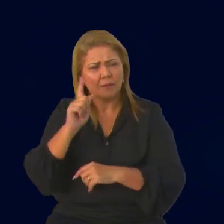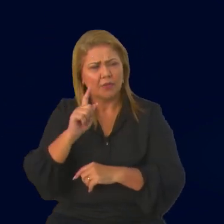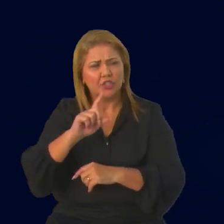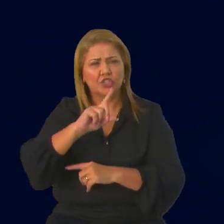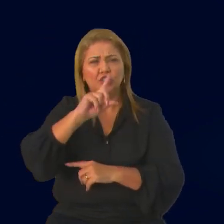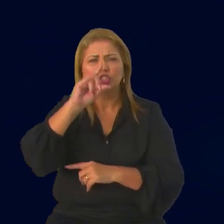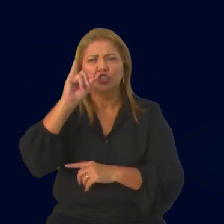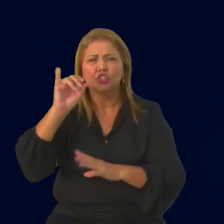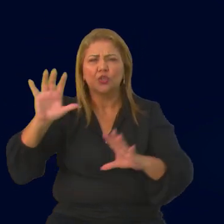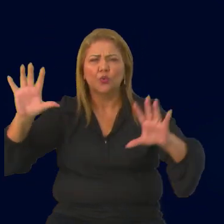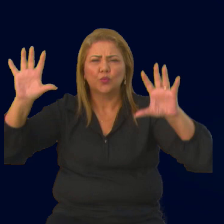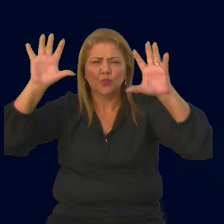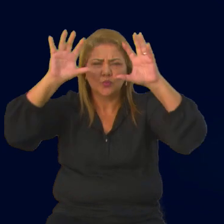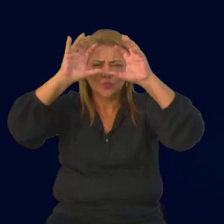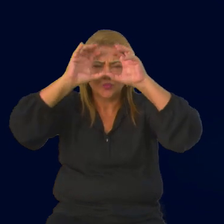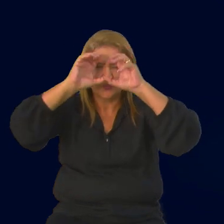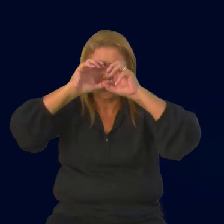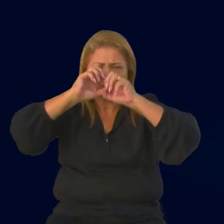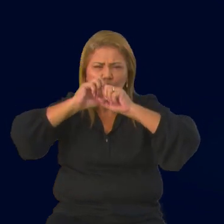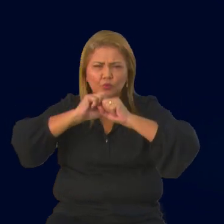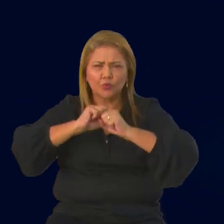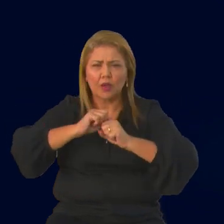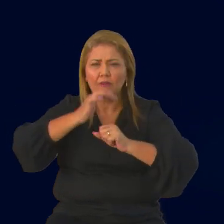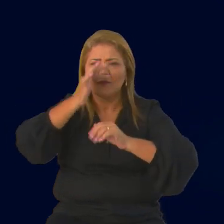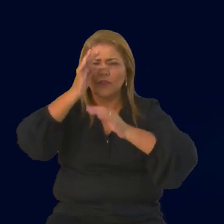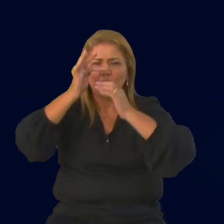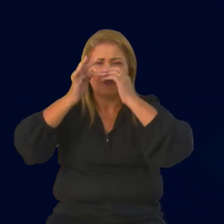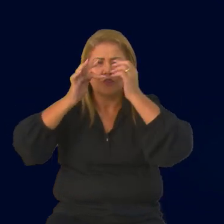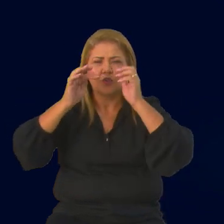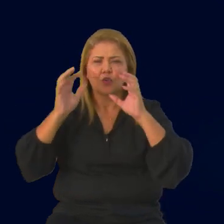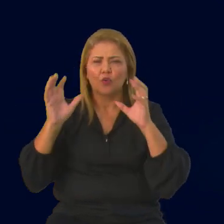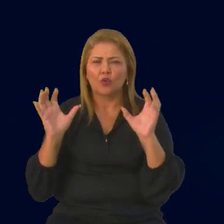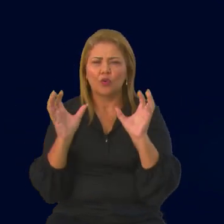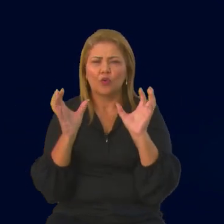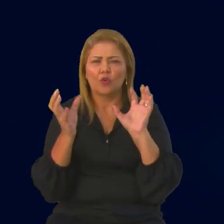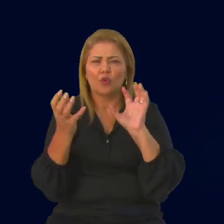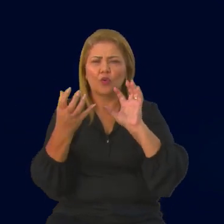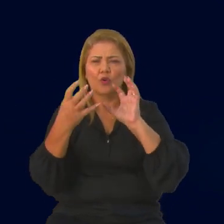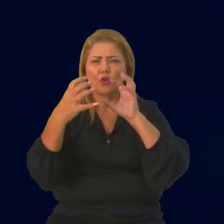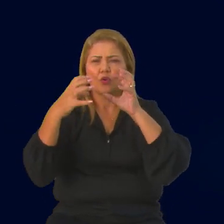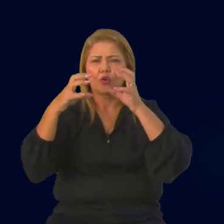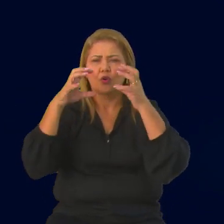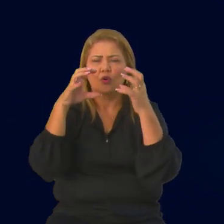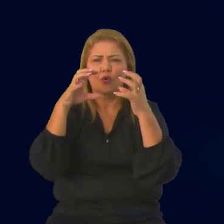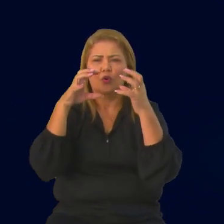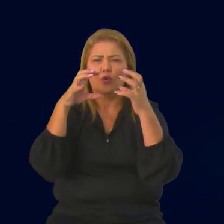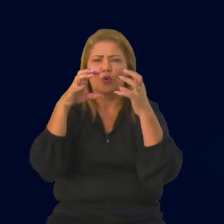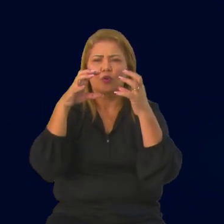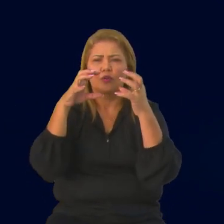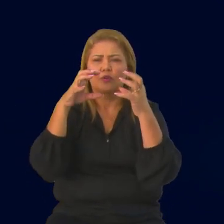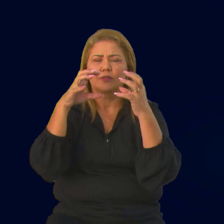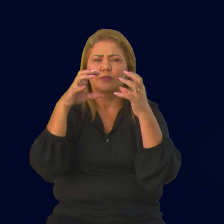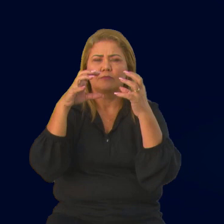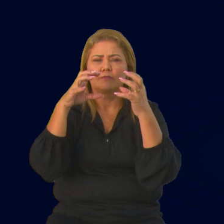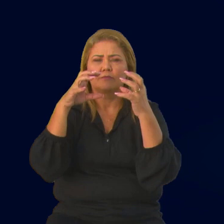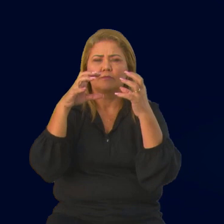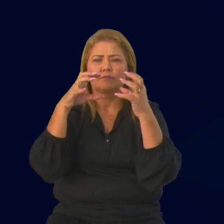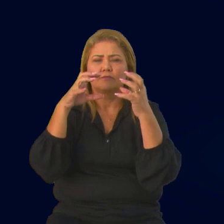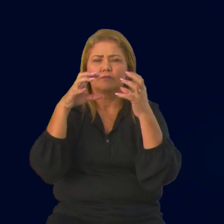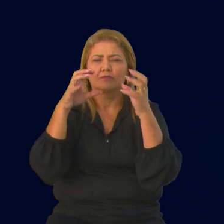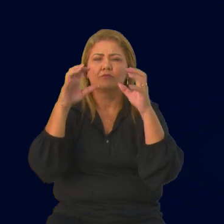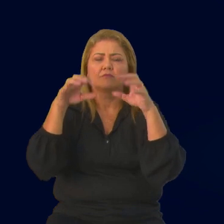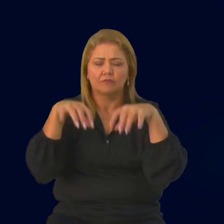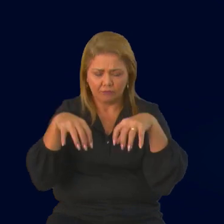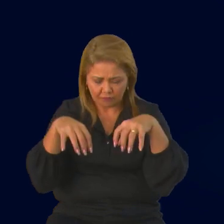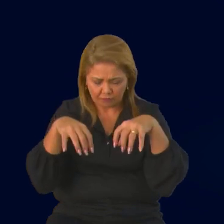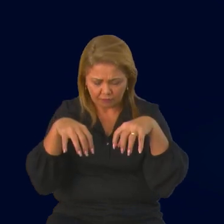nublados, o girassol, ele se vira em direção ao outro girassol. Eles não ficam caídos, eles